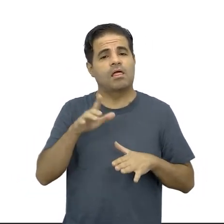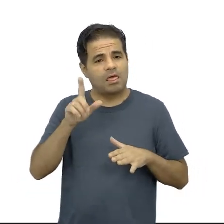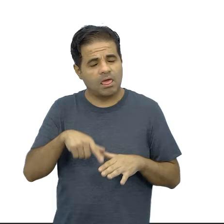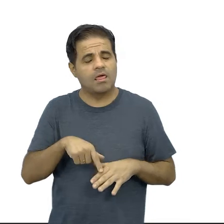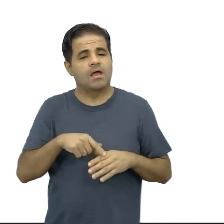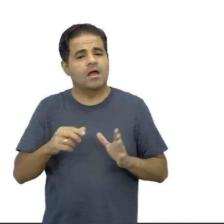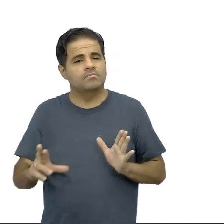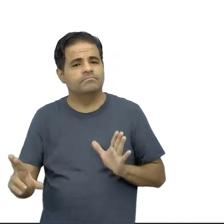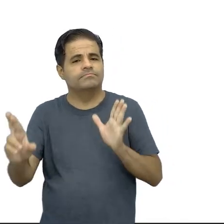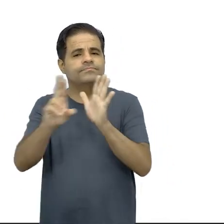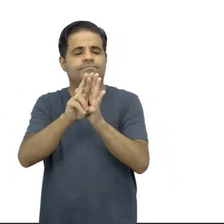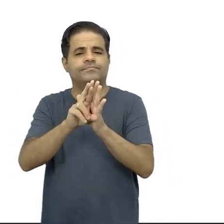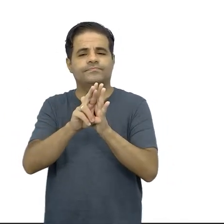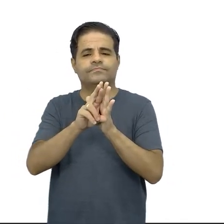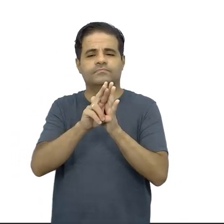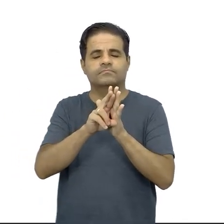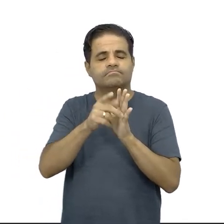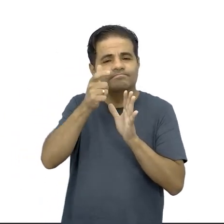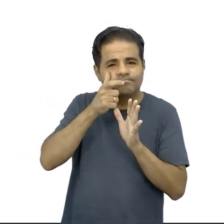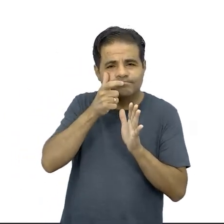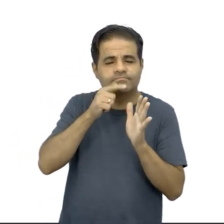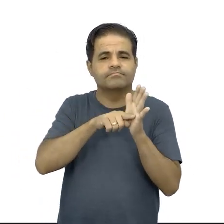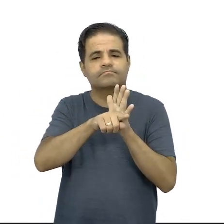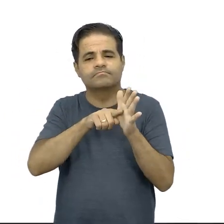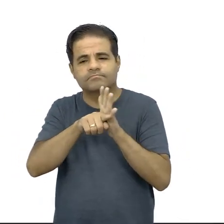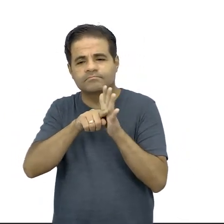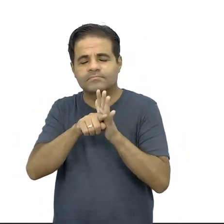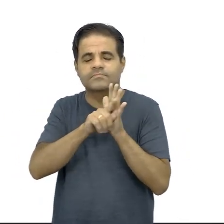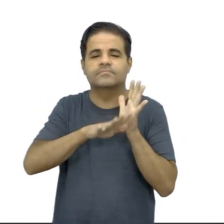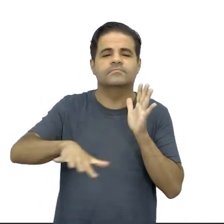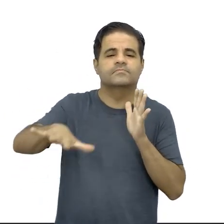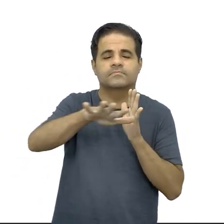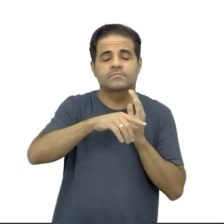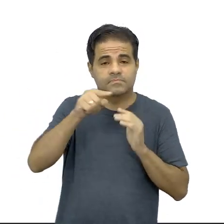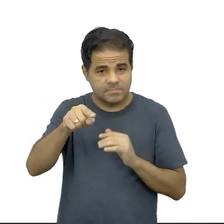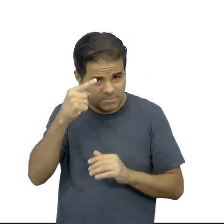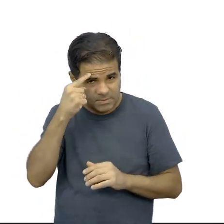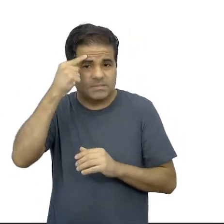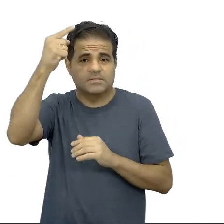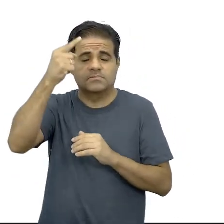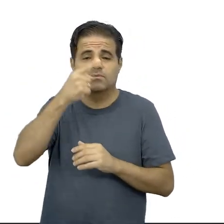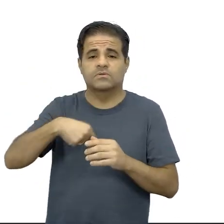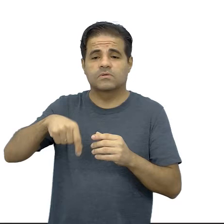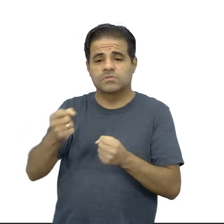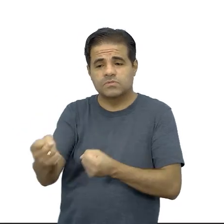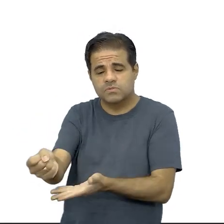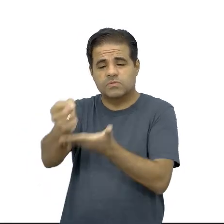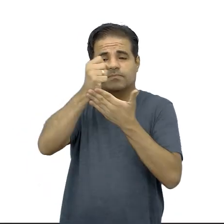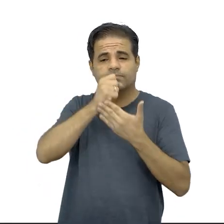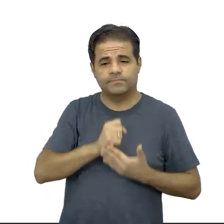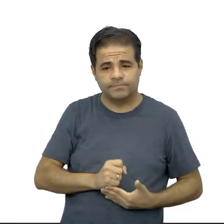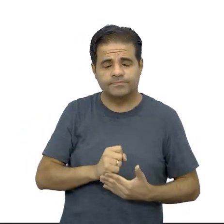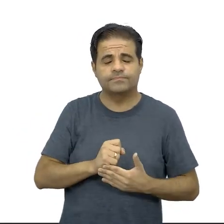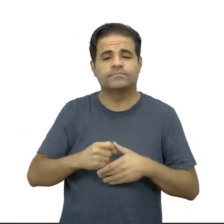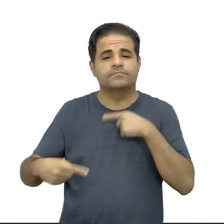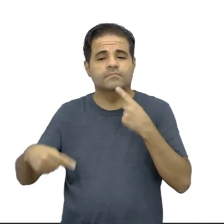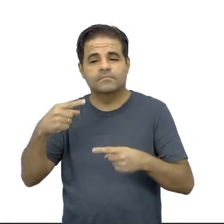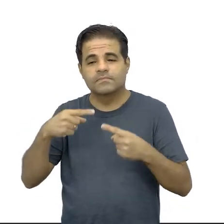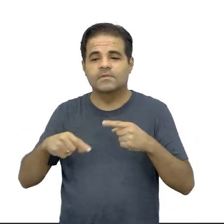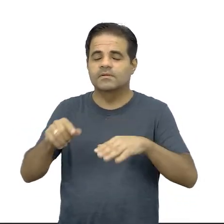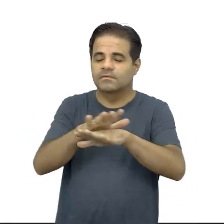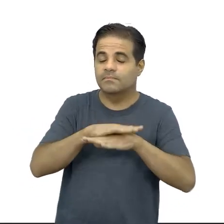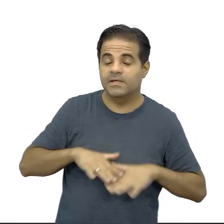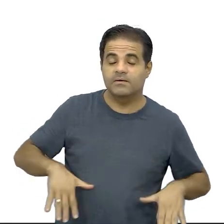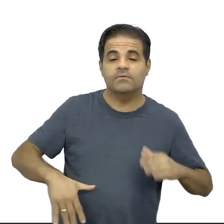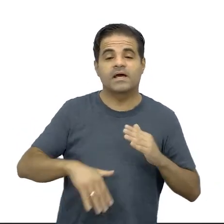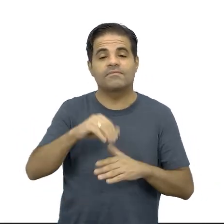de representar e de analisar. Então, se vocês lembrarem, né, nós trouxemos uma discussão semelhante nas